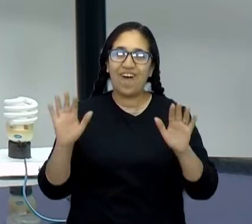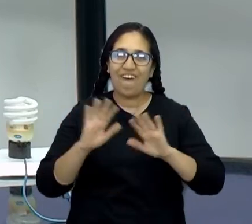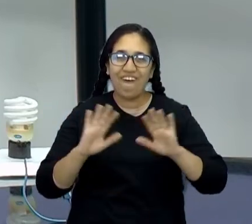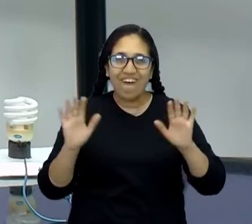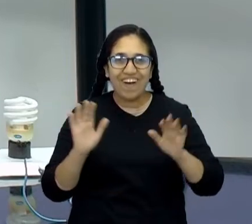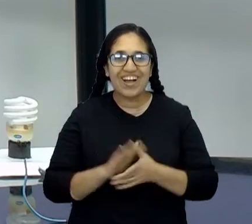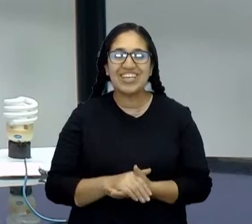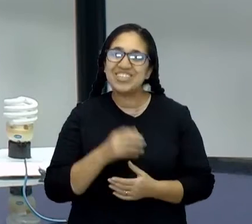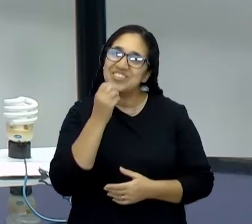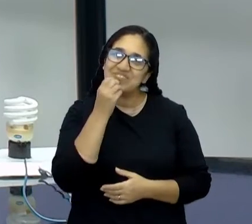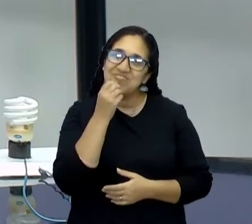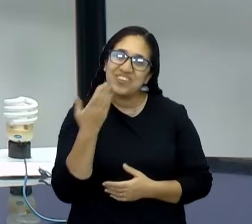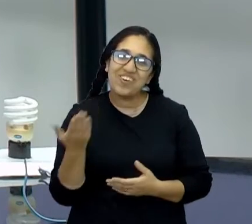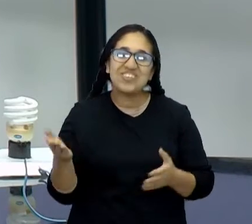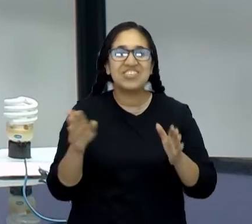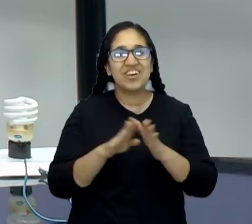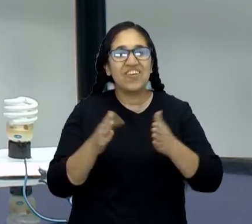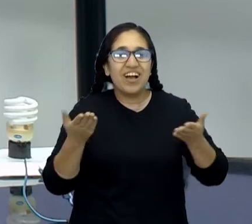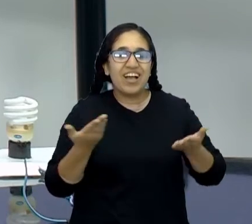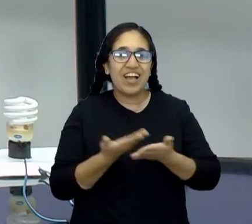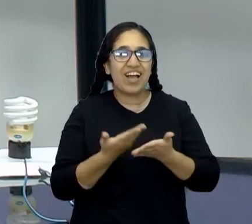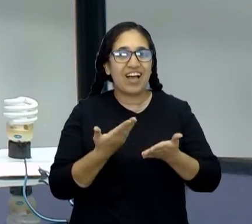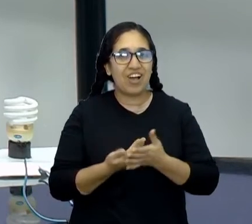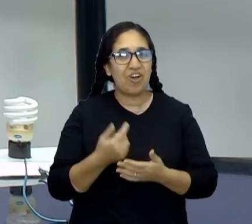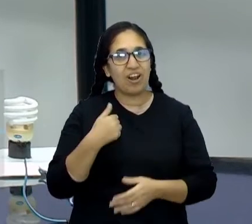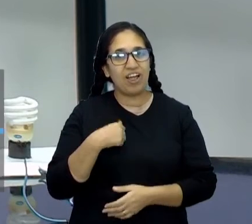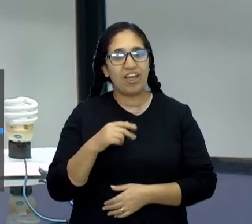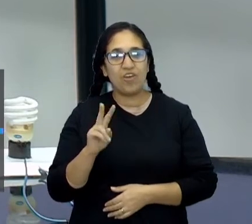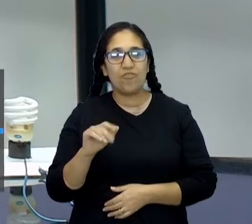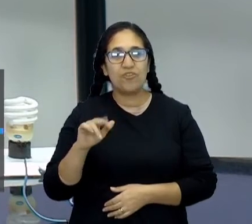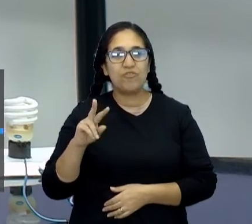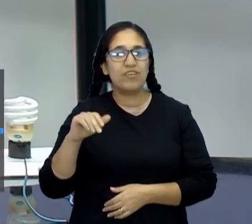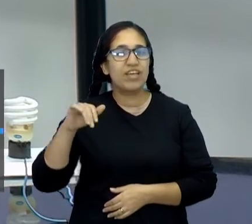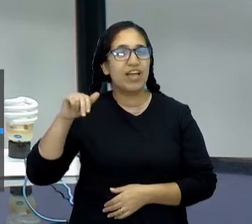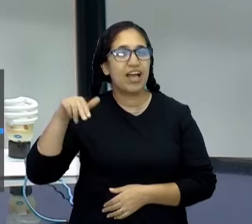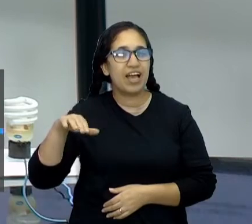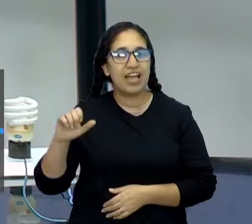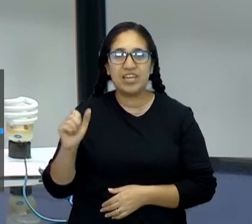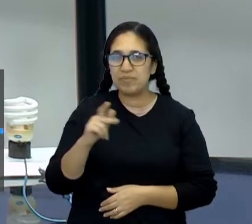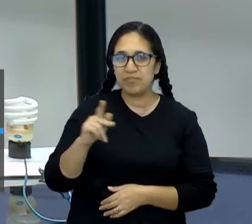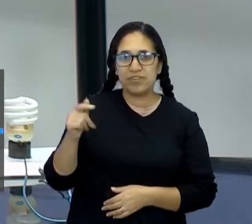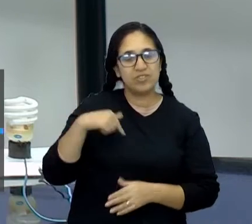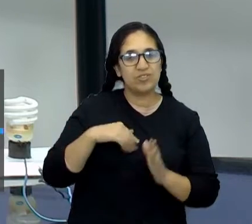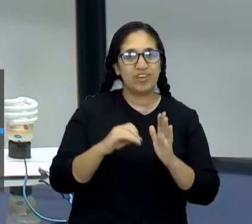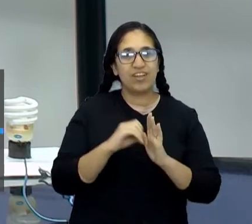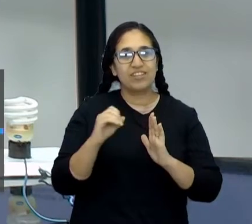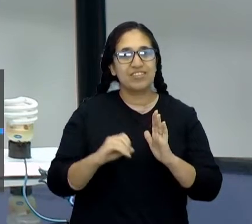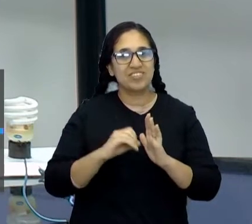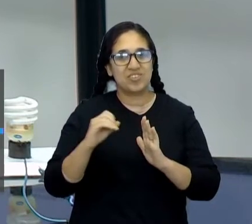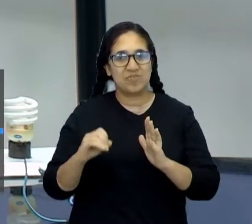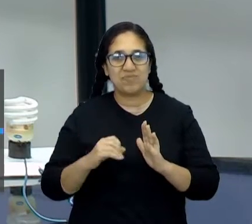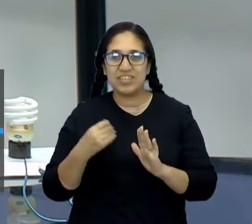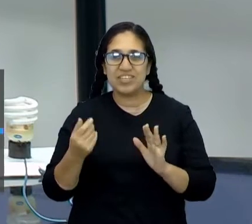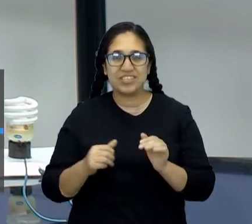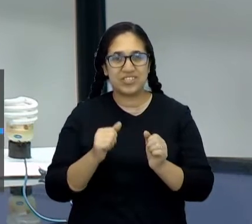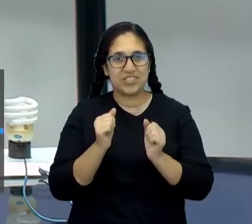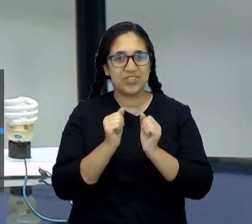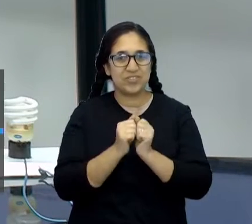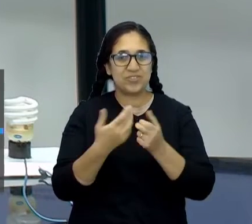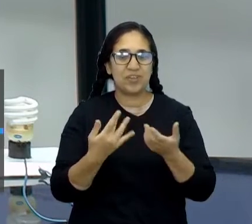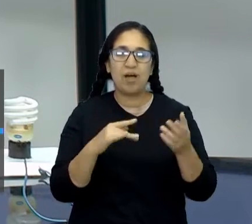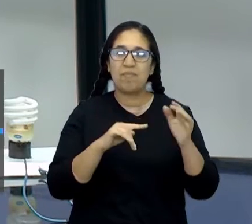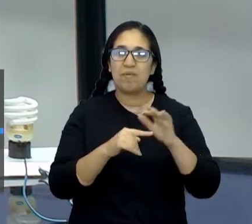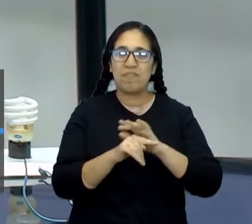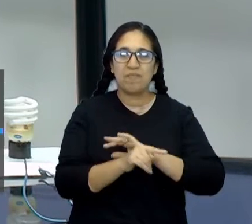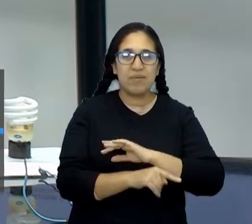Oi, gente, que bom que vocês chegaram aqui para nossa aula. Eu sou Viviane, a professora de vocês, aqui pelo Centro de Mídias. Estamos juntos aí no